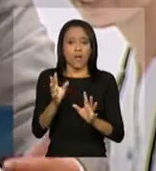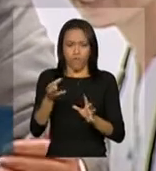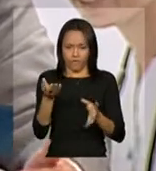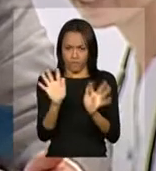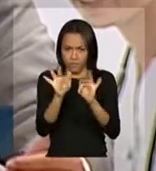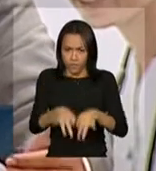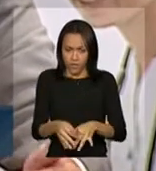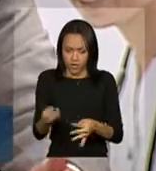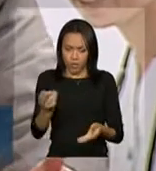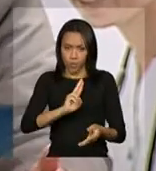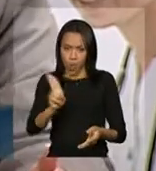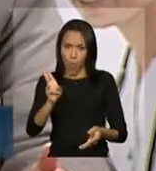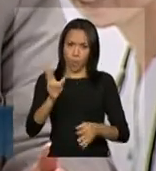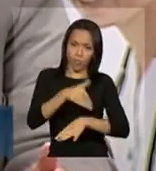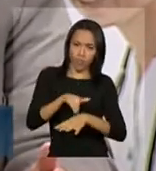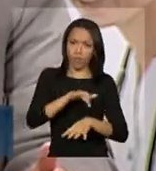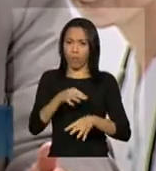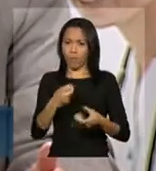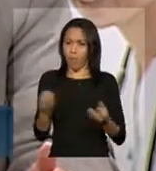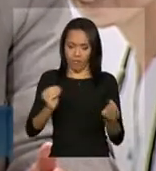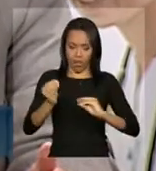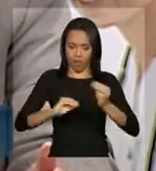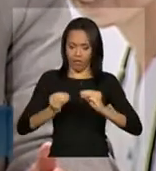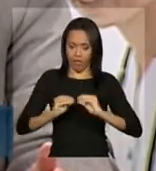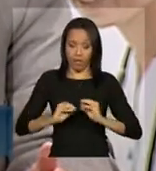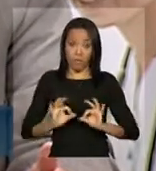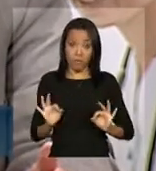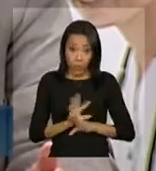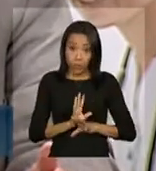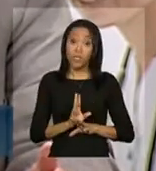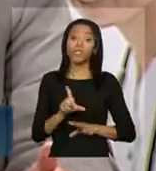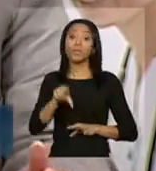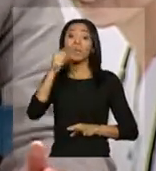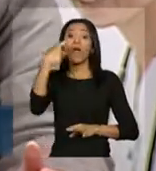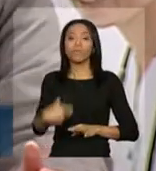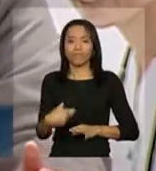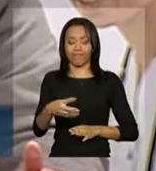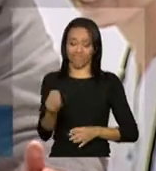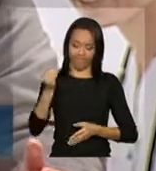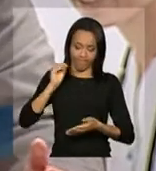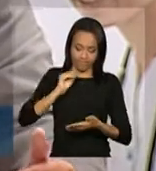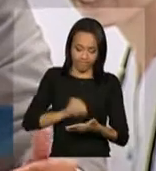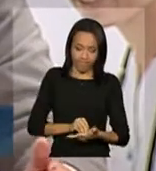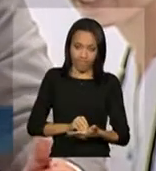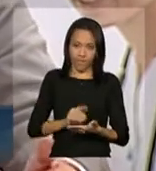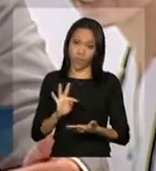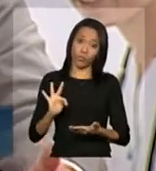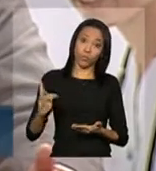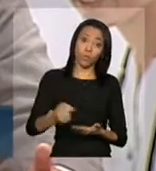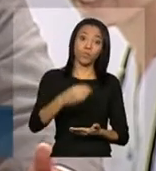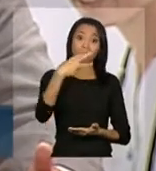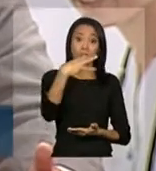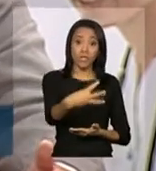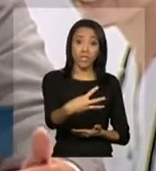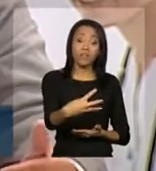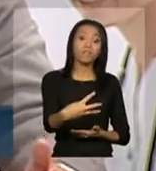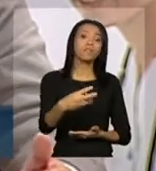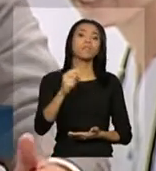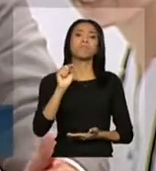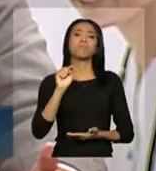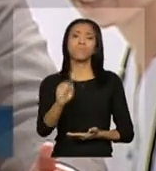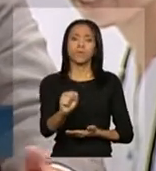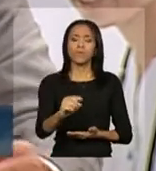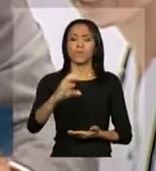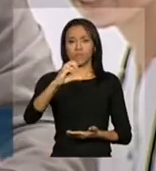cadastro e também realizar essa escolha portanto eh em tese todos os 3016